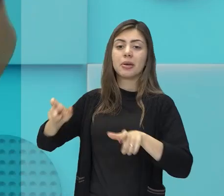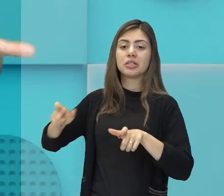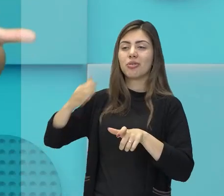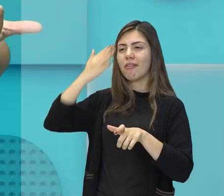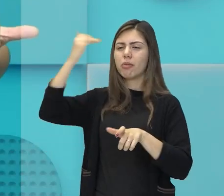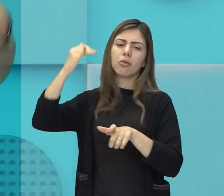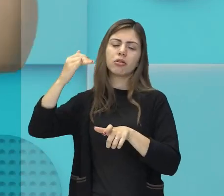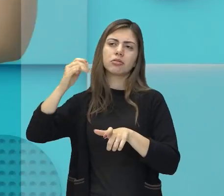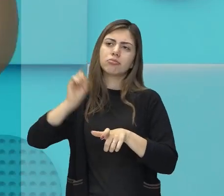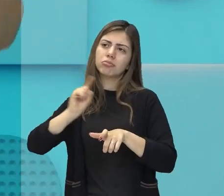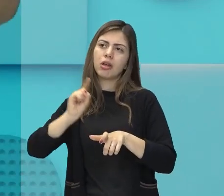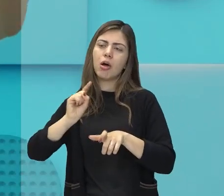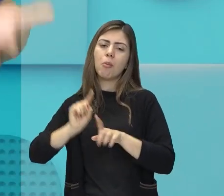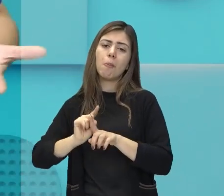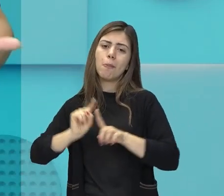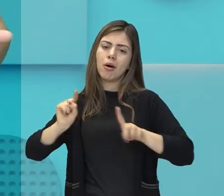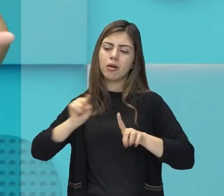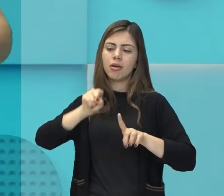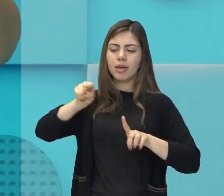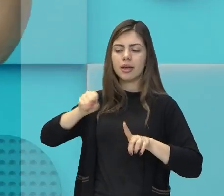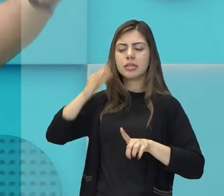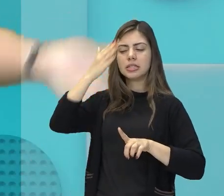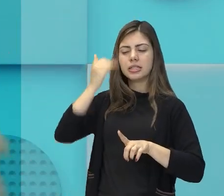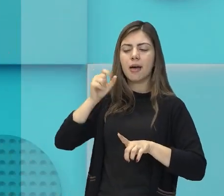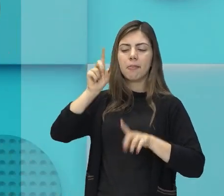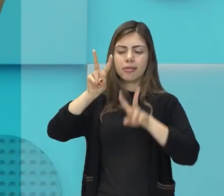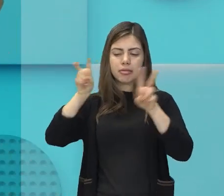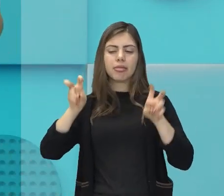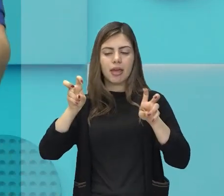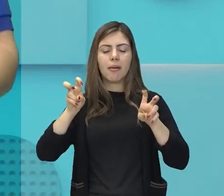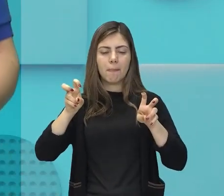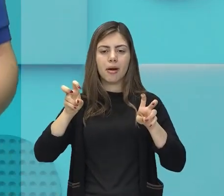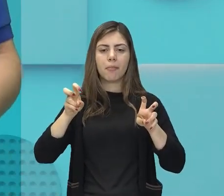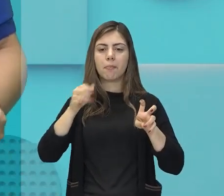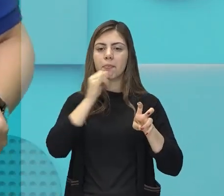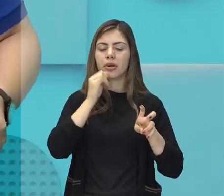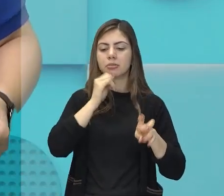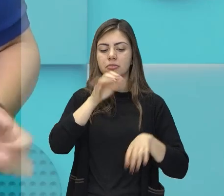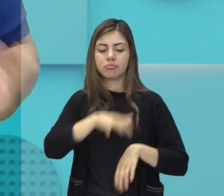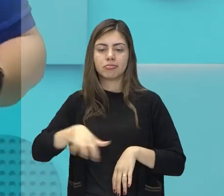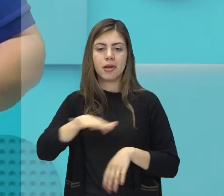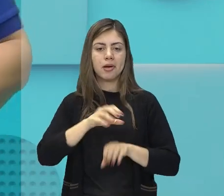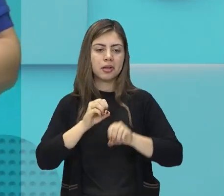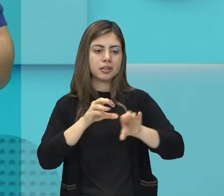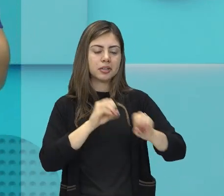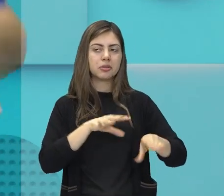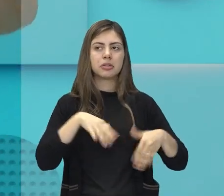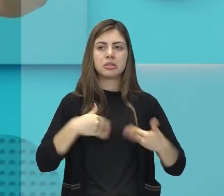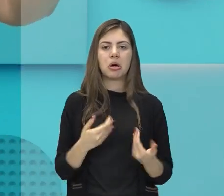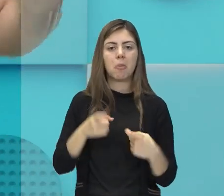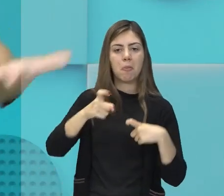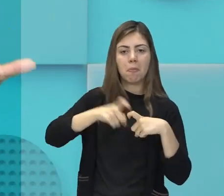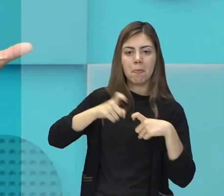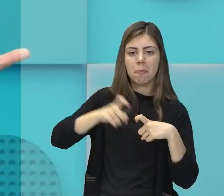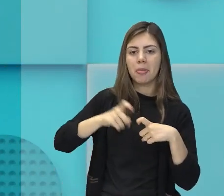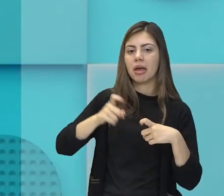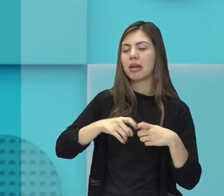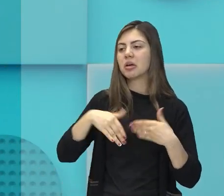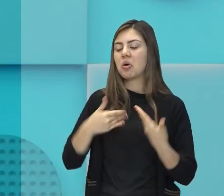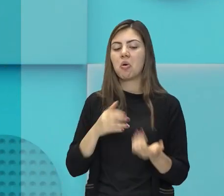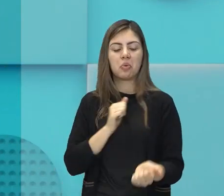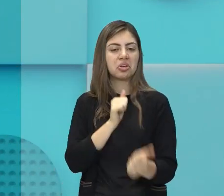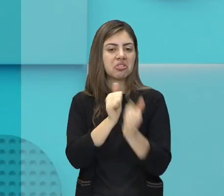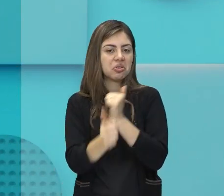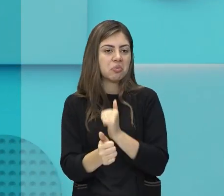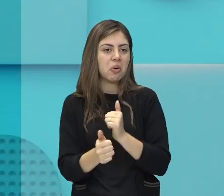são famosas, mas que são especialistas, por exemplo, em educação, em medicina, em esportes,